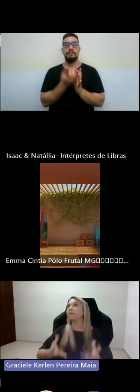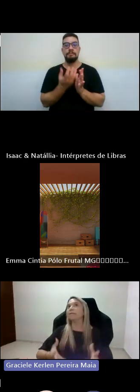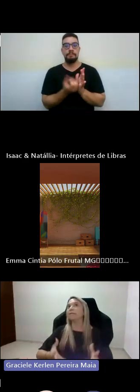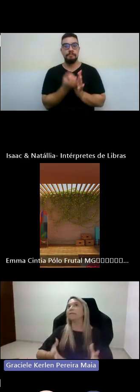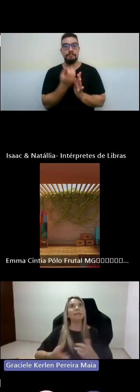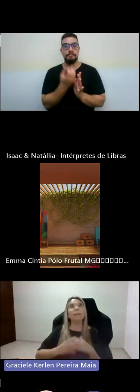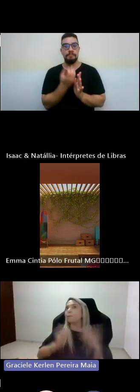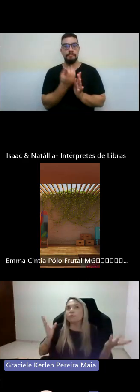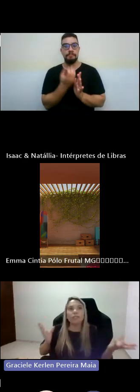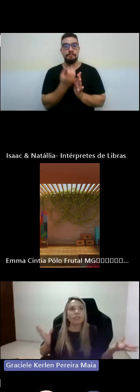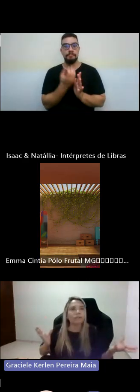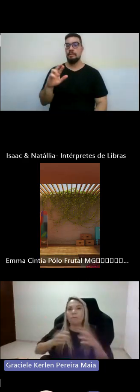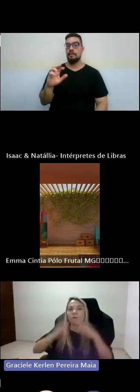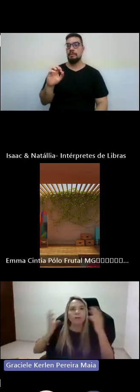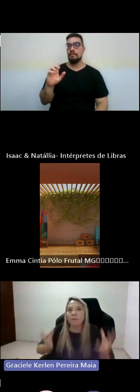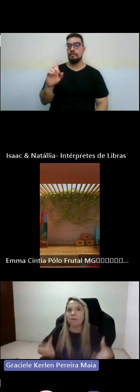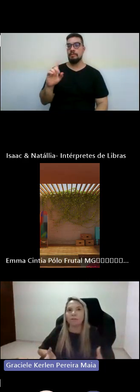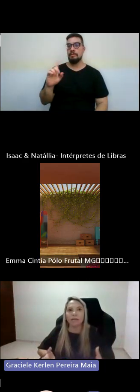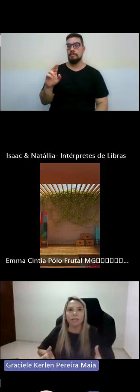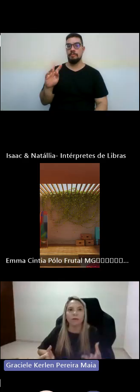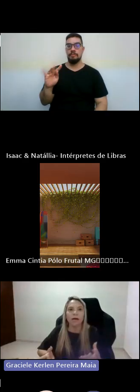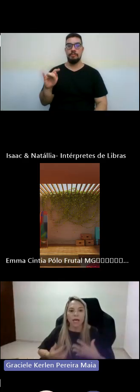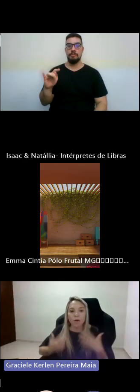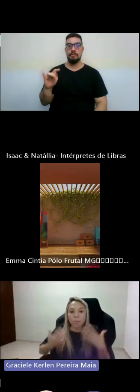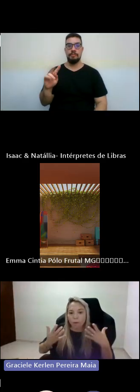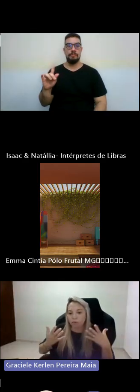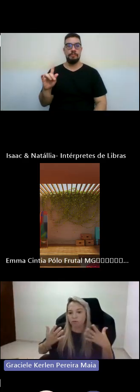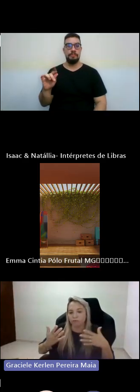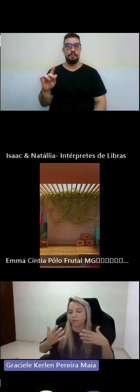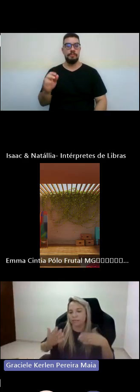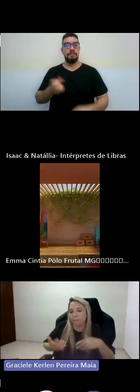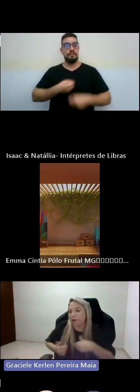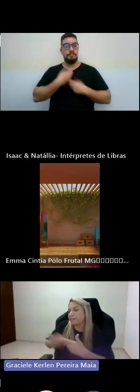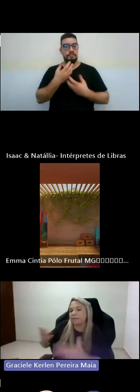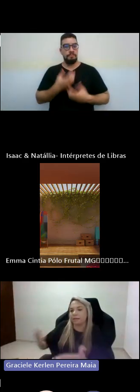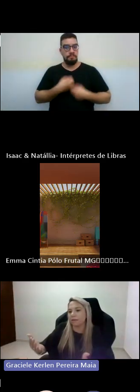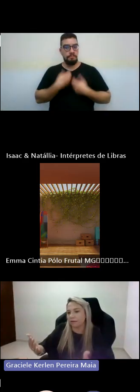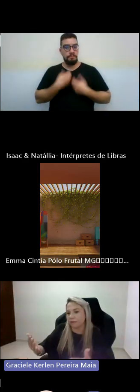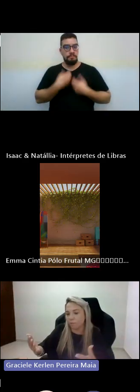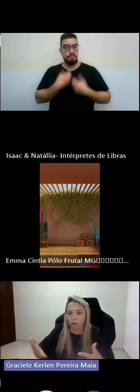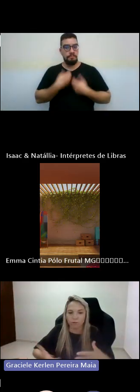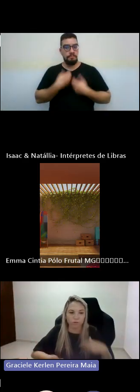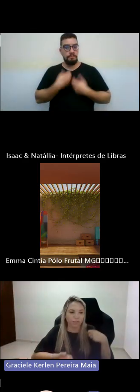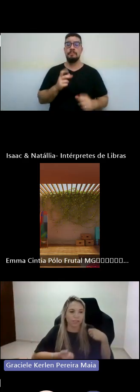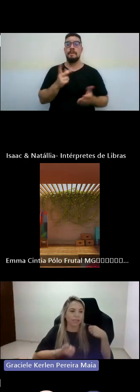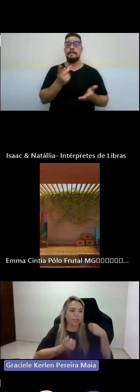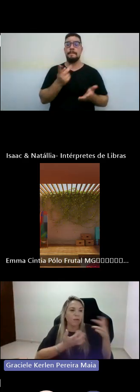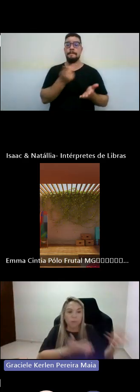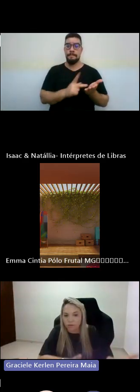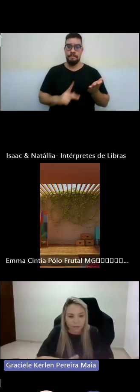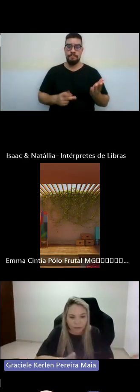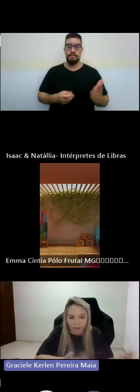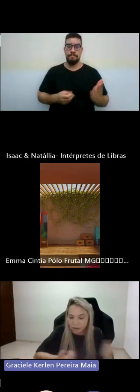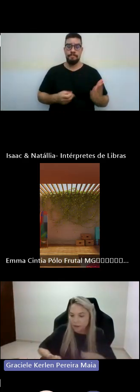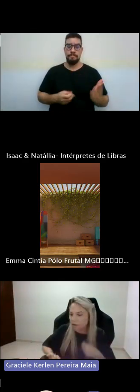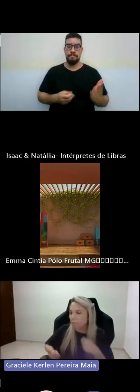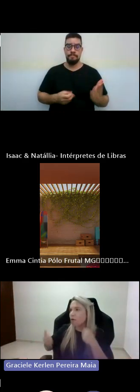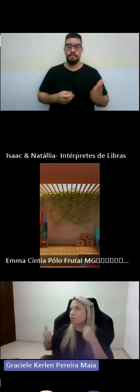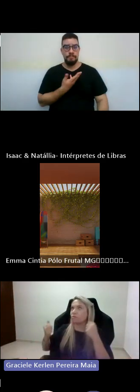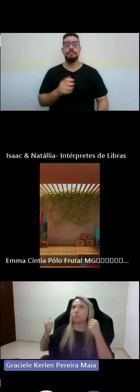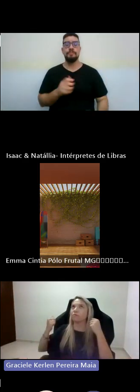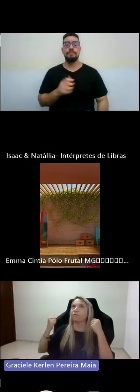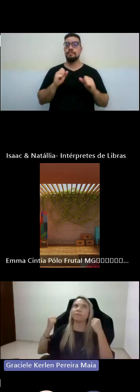a língua de sinais ela é produtiva como qualquer uma outra língua. Eu posso fazer poesia, eu posso sinalizar uma música,